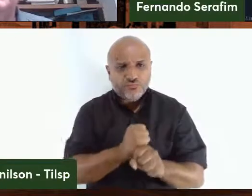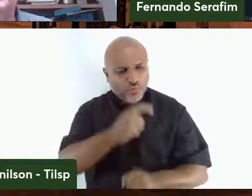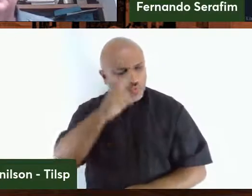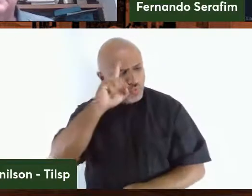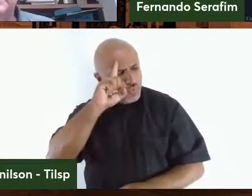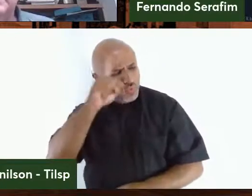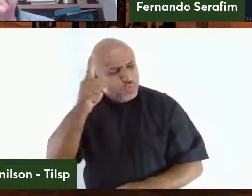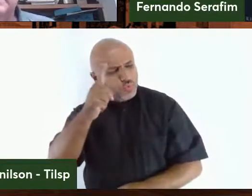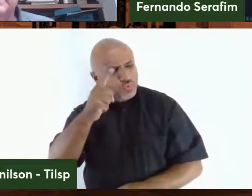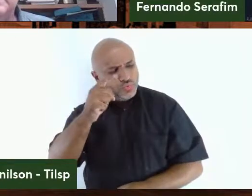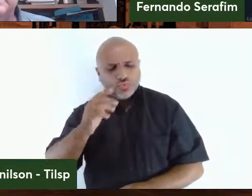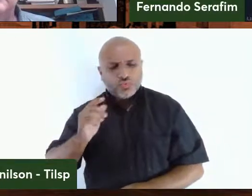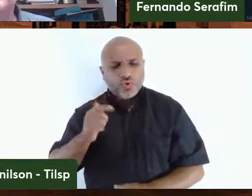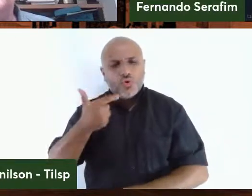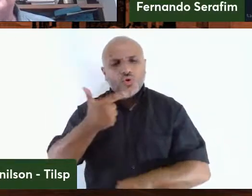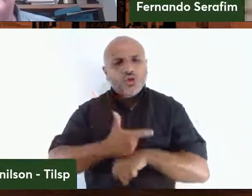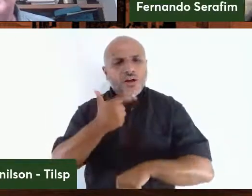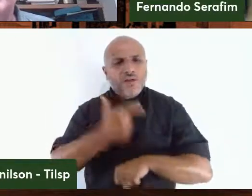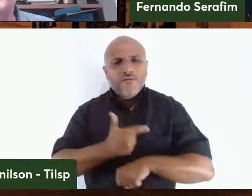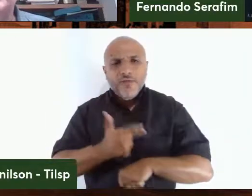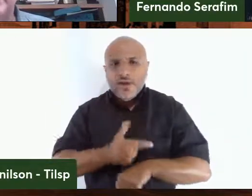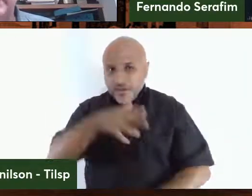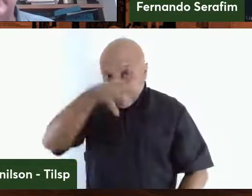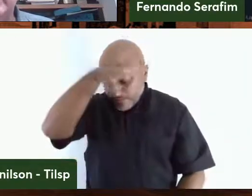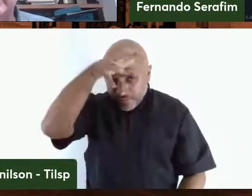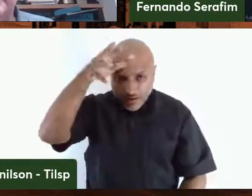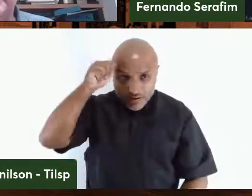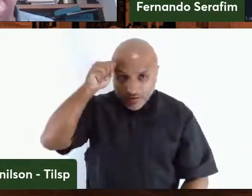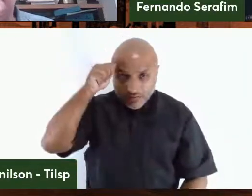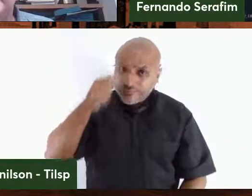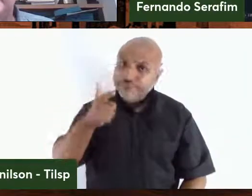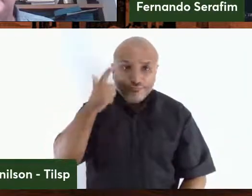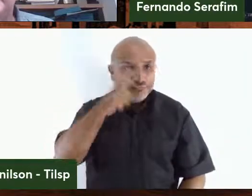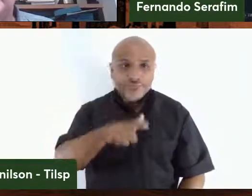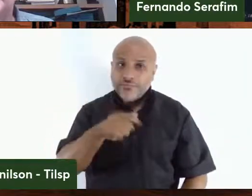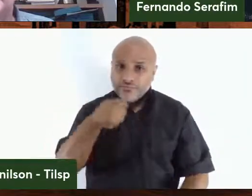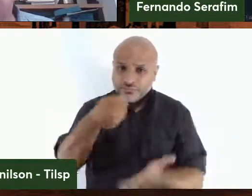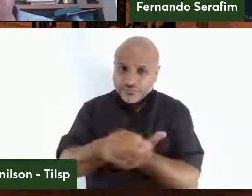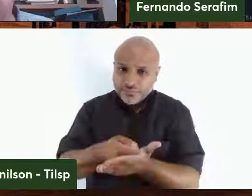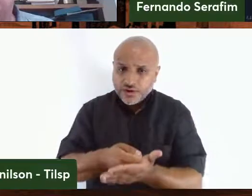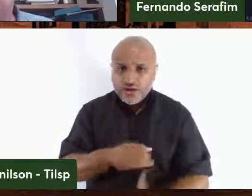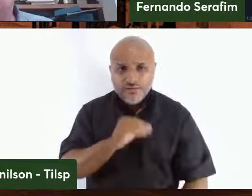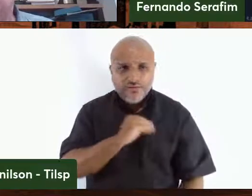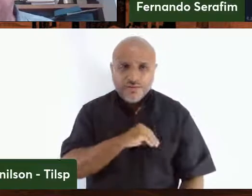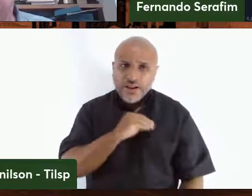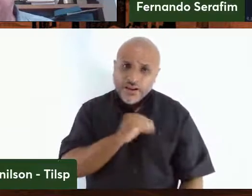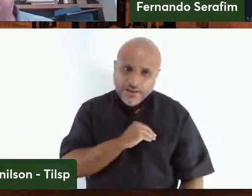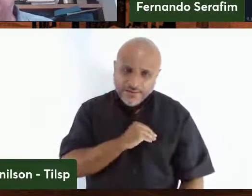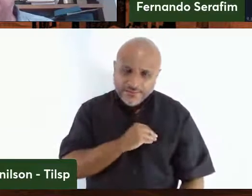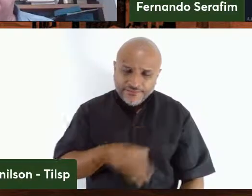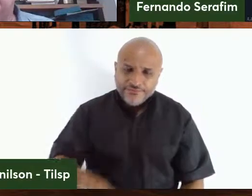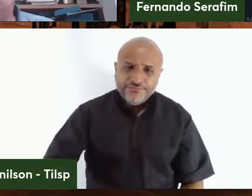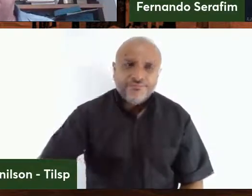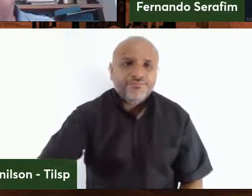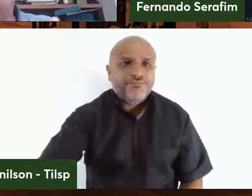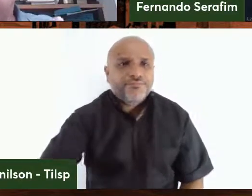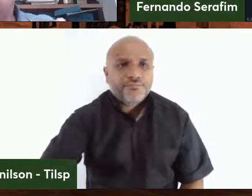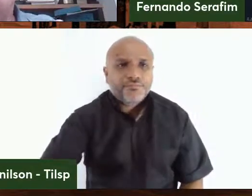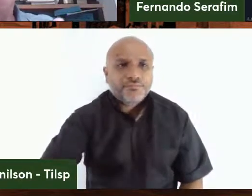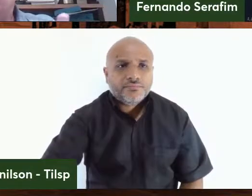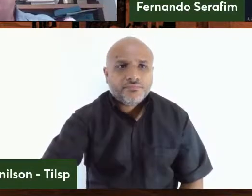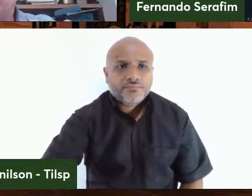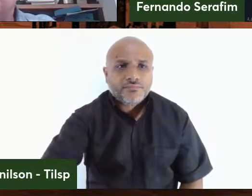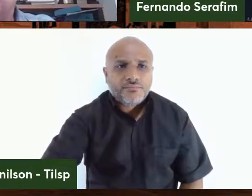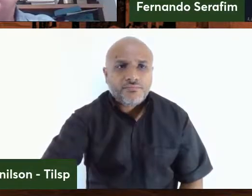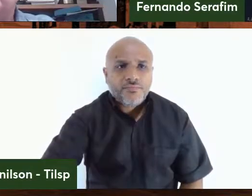Manaus. E muitos nem pagavam salário. Nem pagavam salário. Era